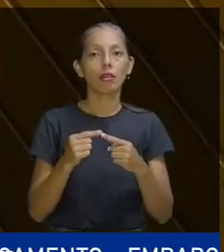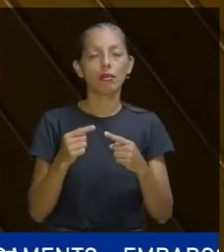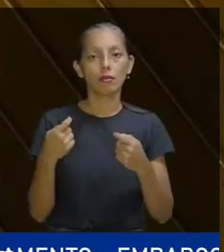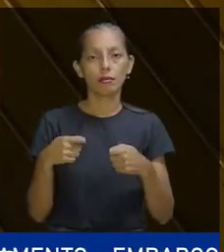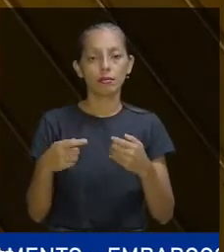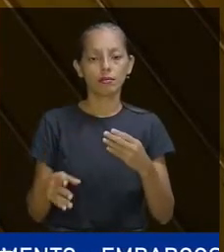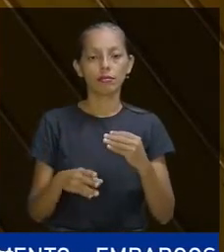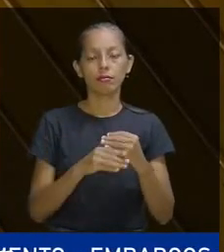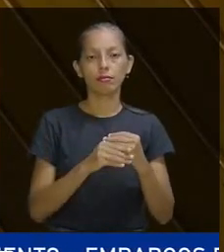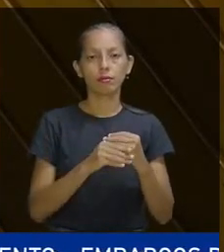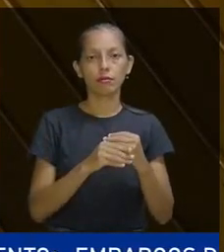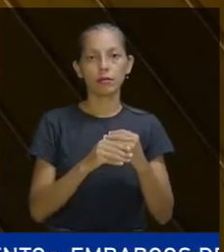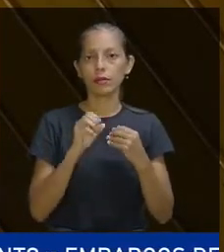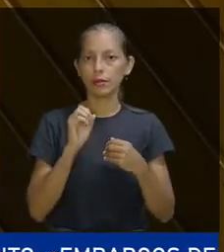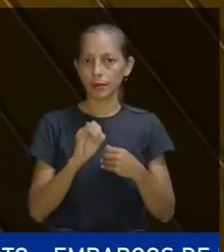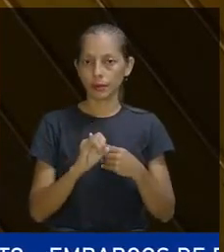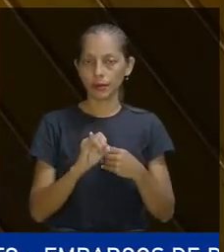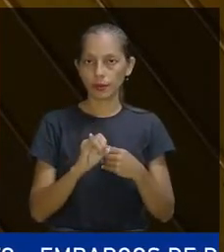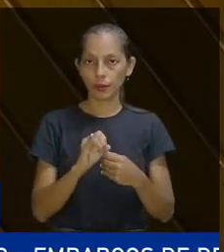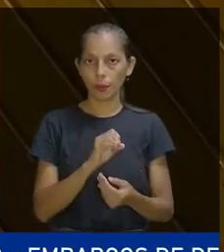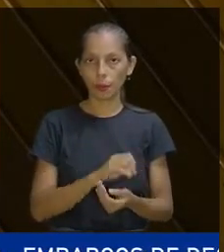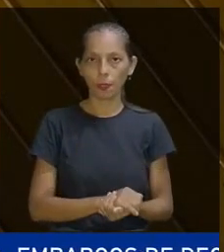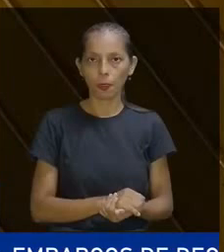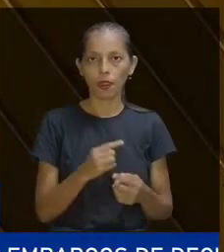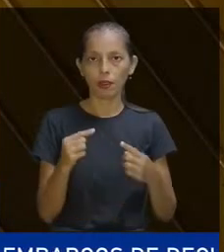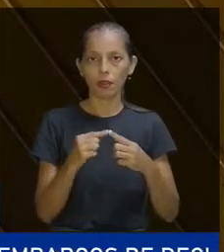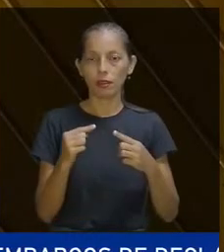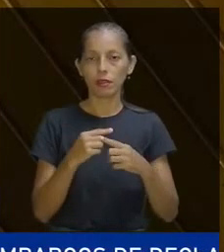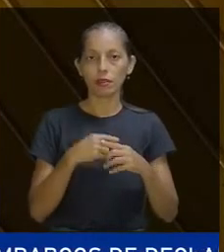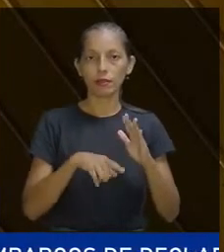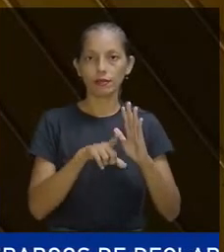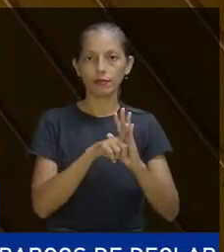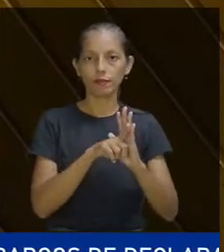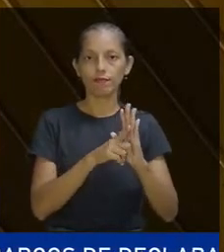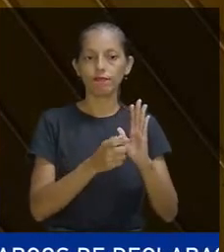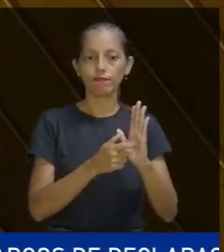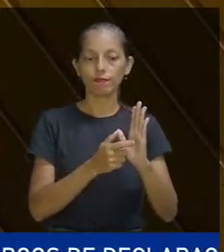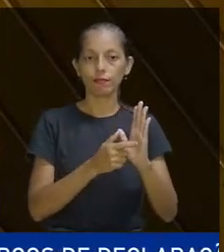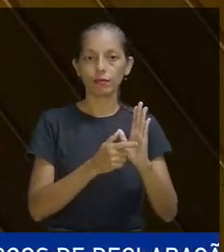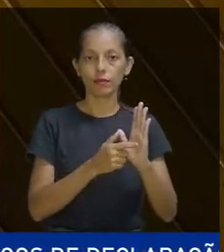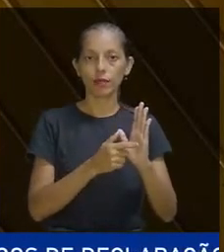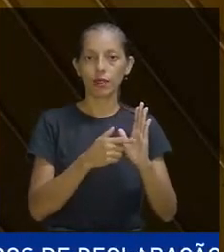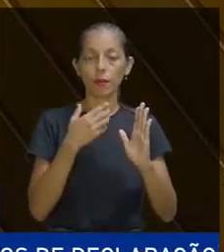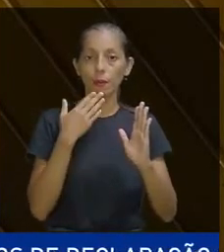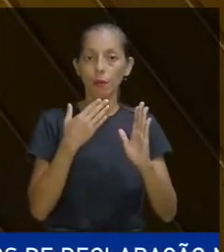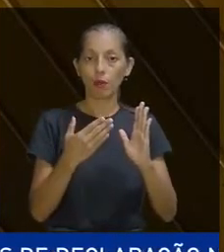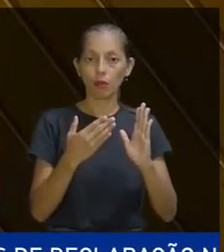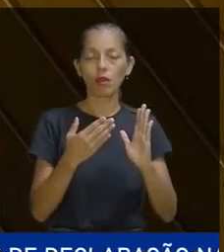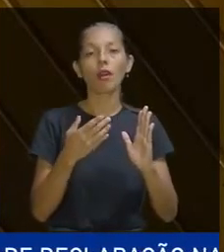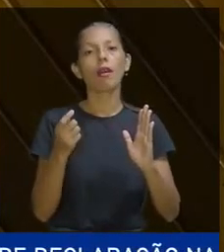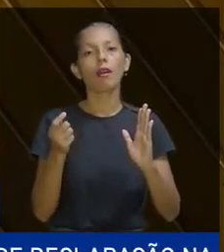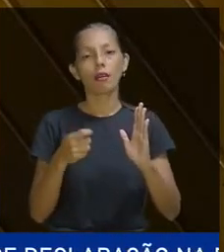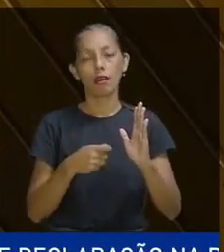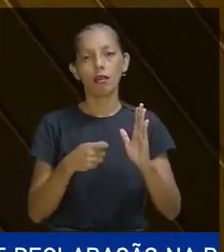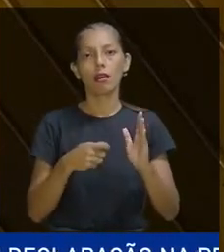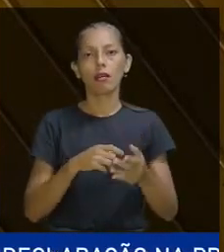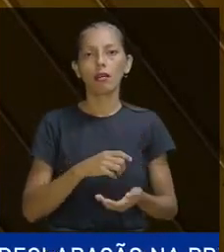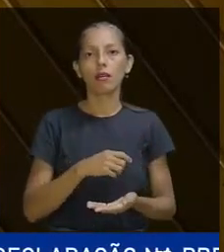a norma, a resolução se contenta com a apresentação da nota